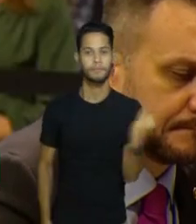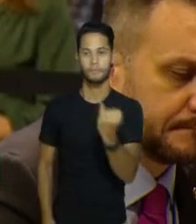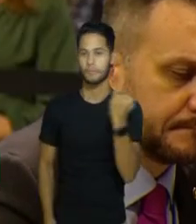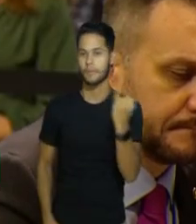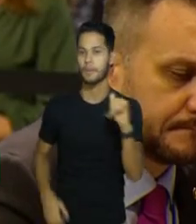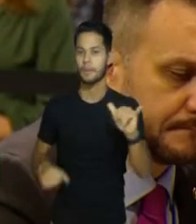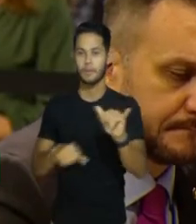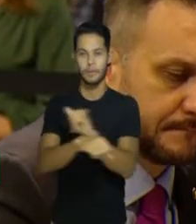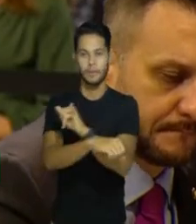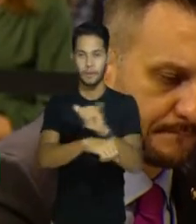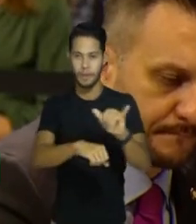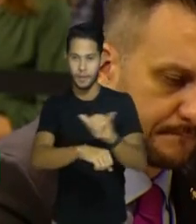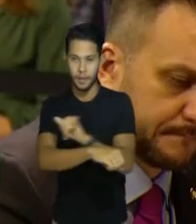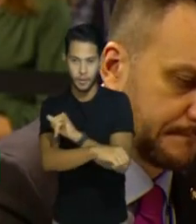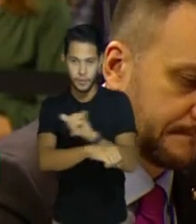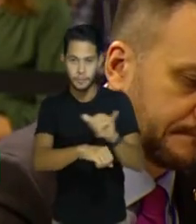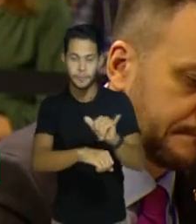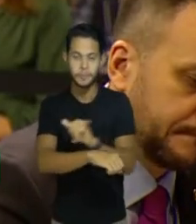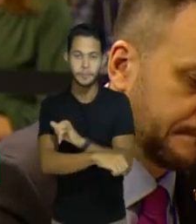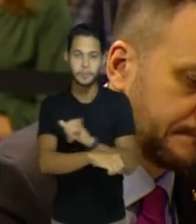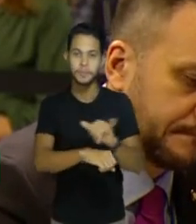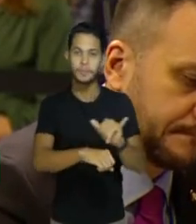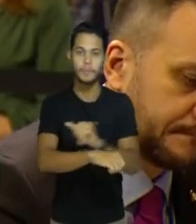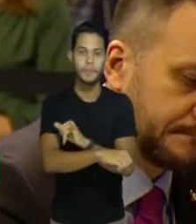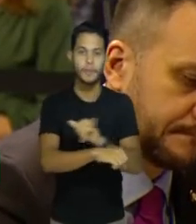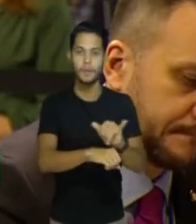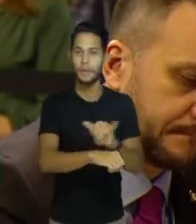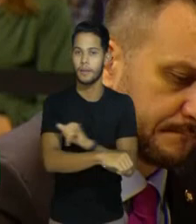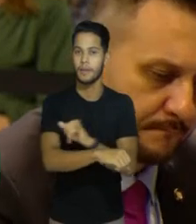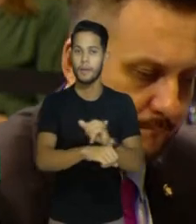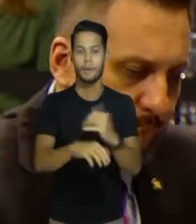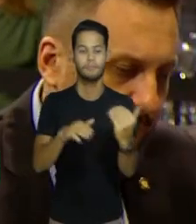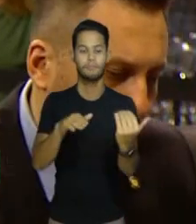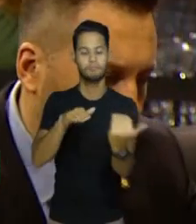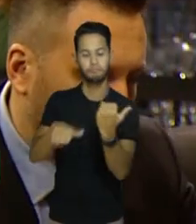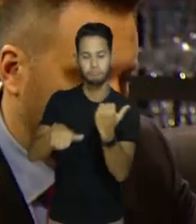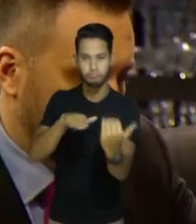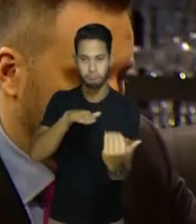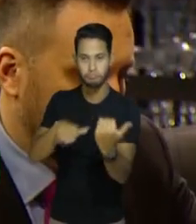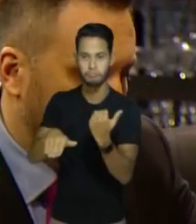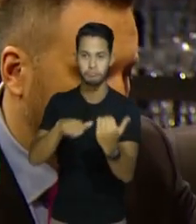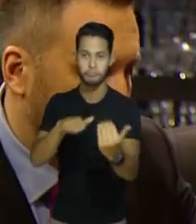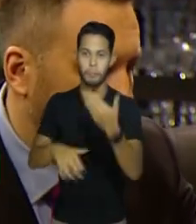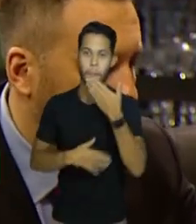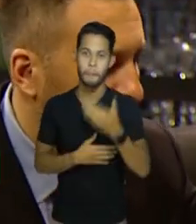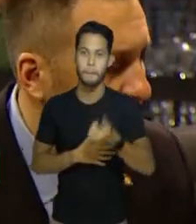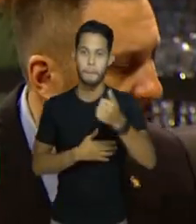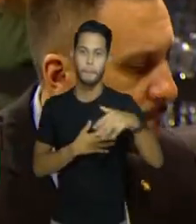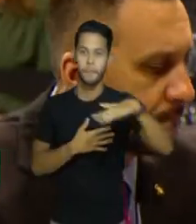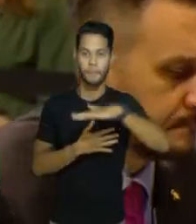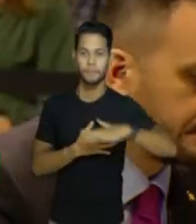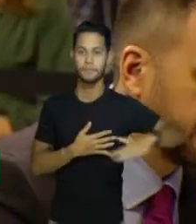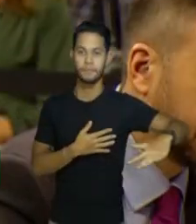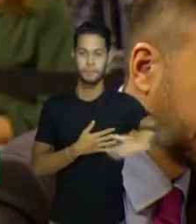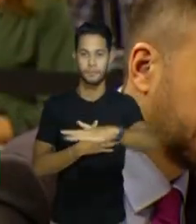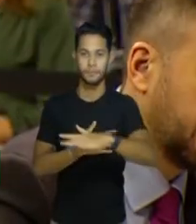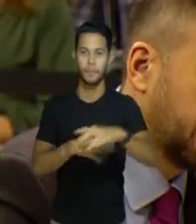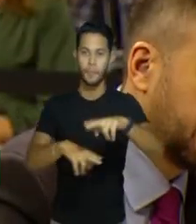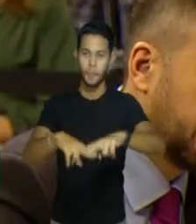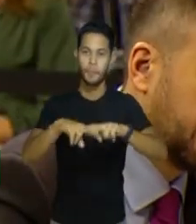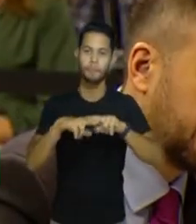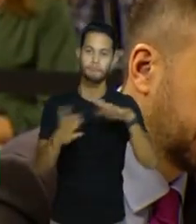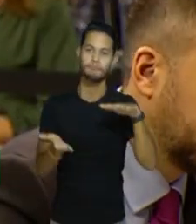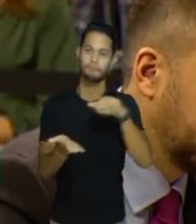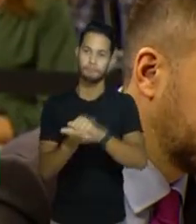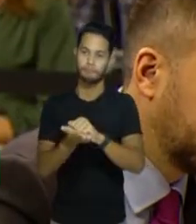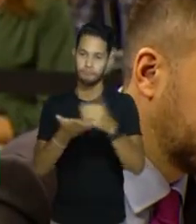estratégica para a mobilidade dessa região. Portanto, fica registrado aqui a